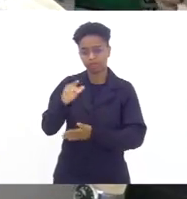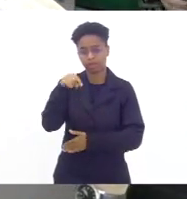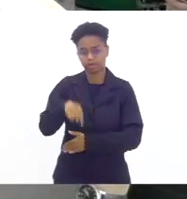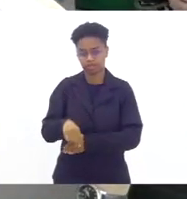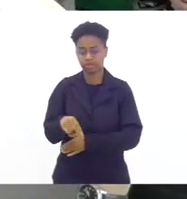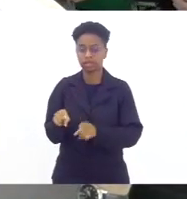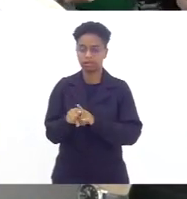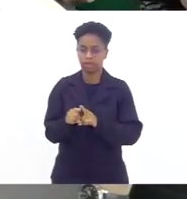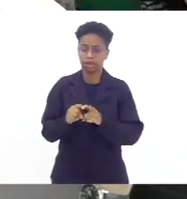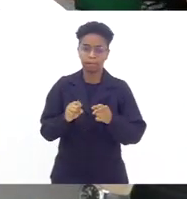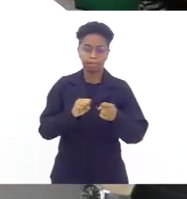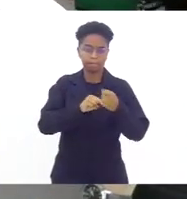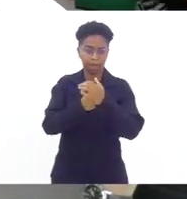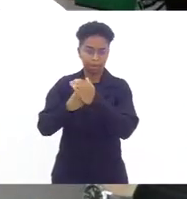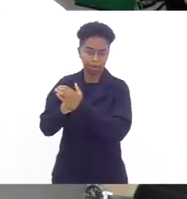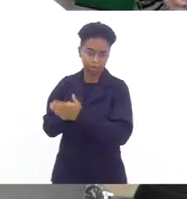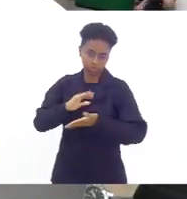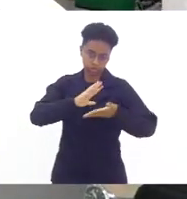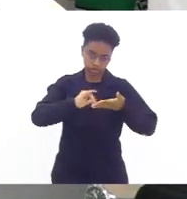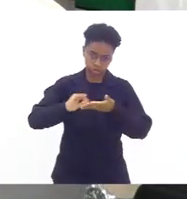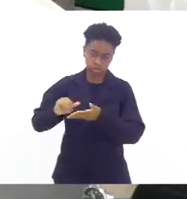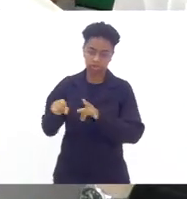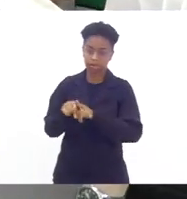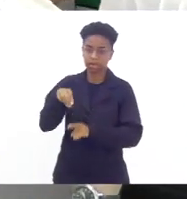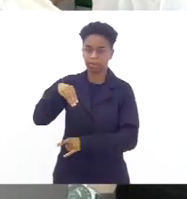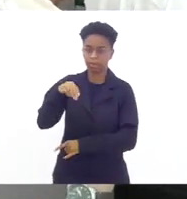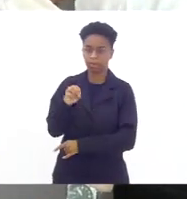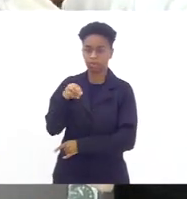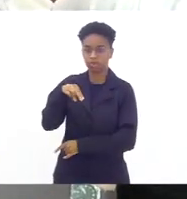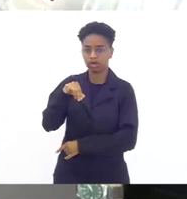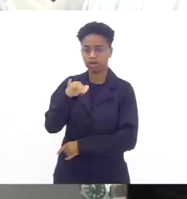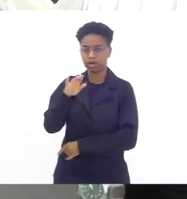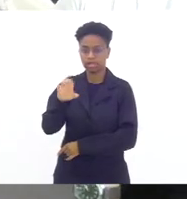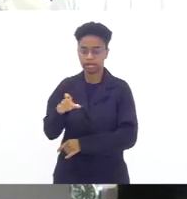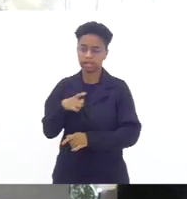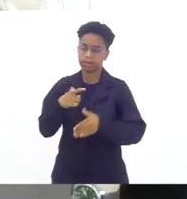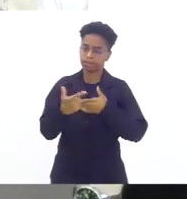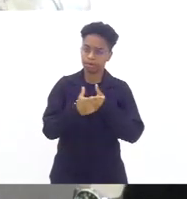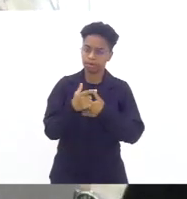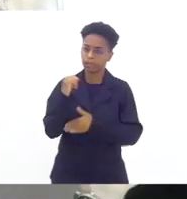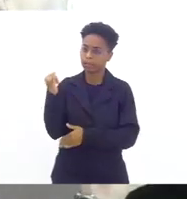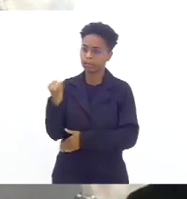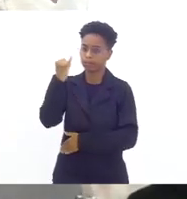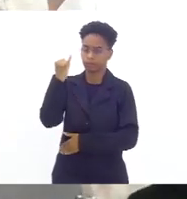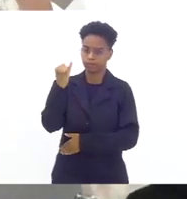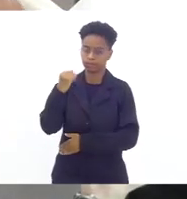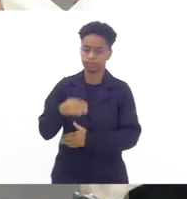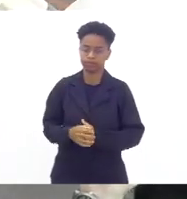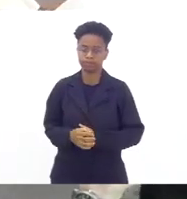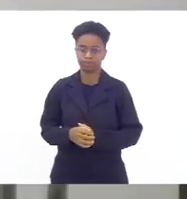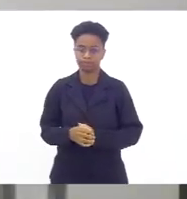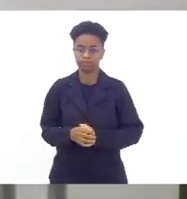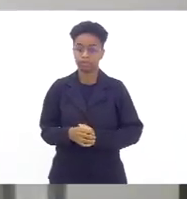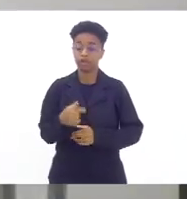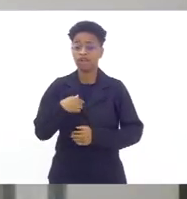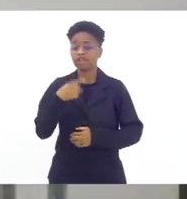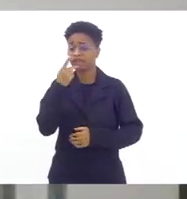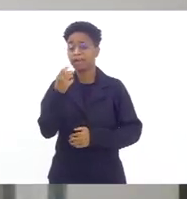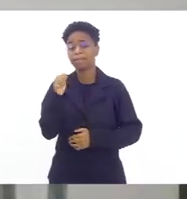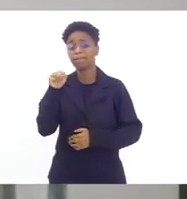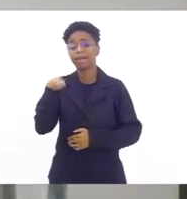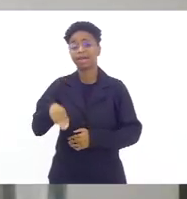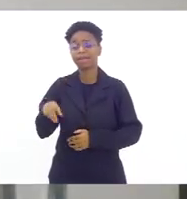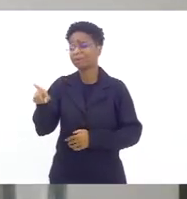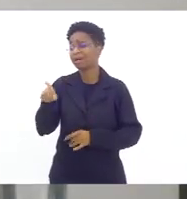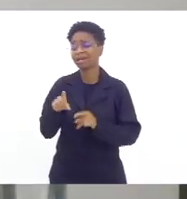alguns aqui estavam e a Monique teve um papel muito importante nisso eu tô eu tô falando bem da